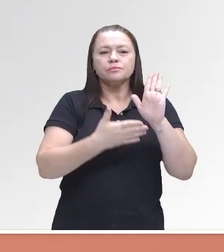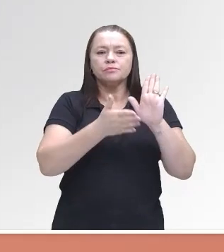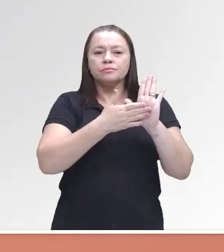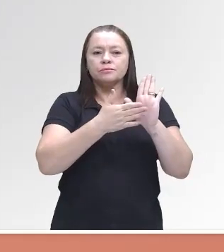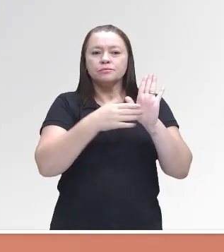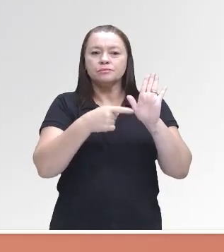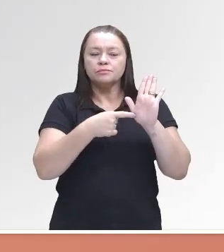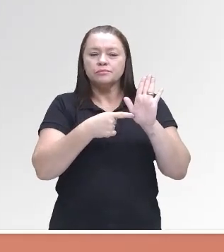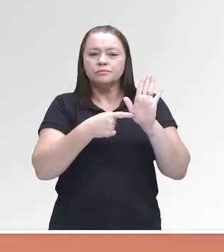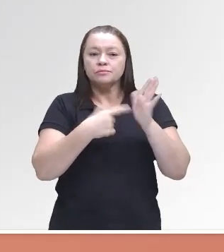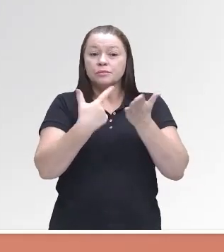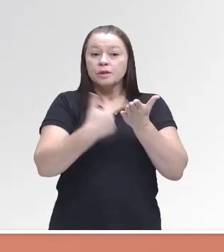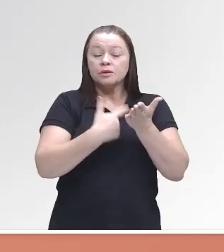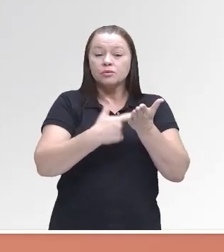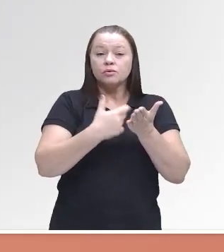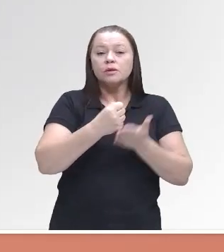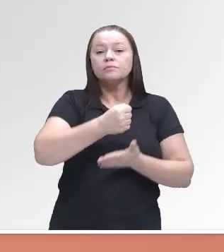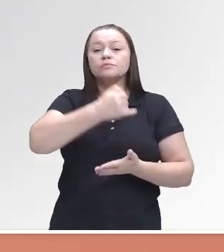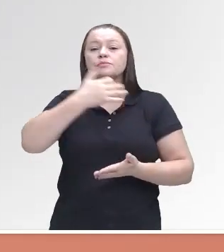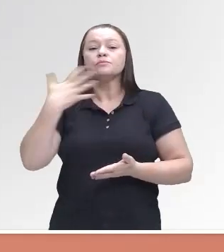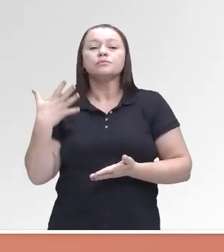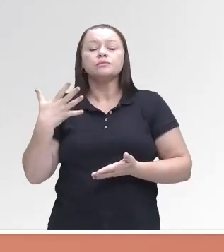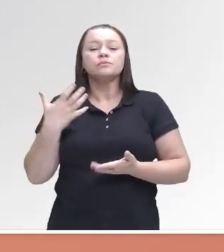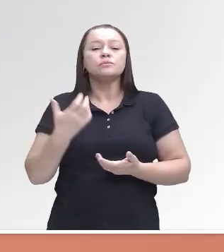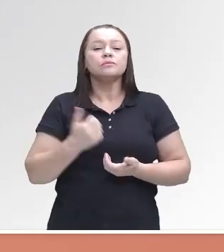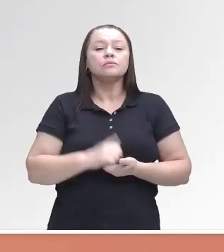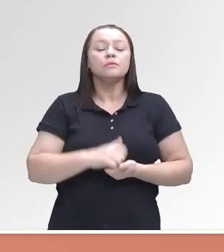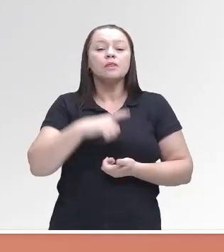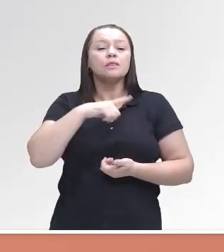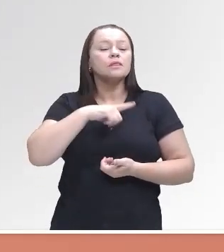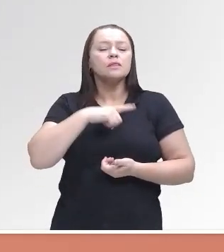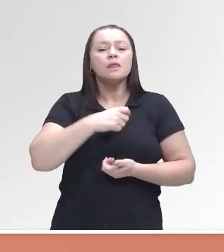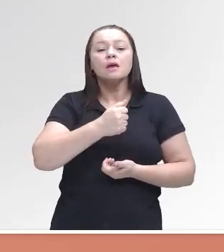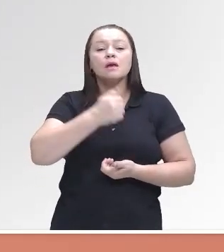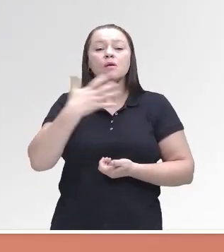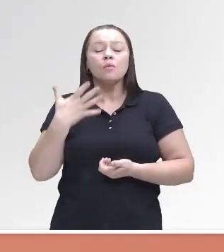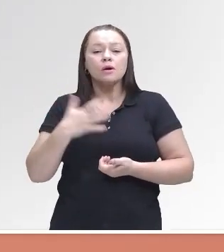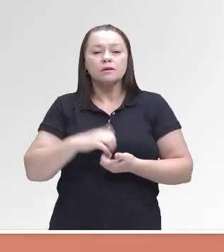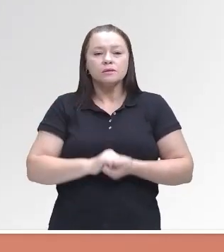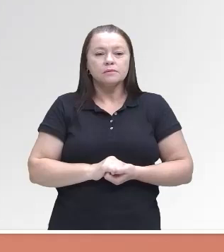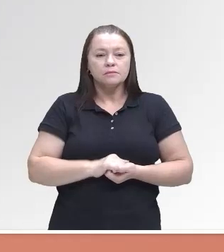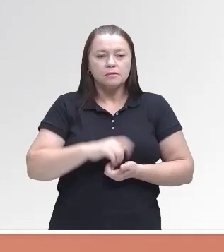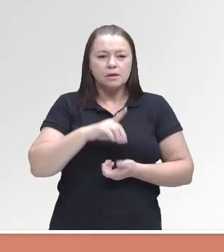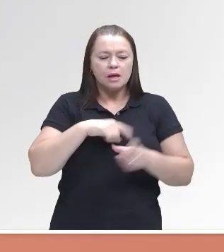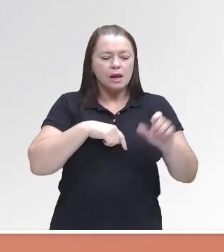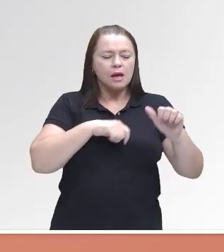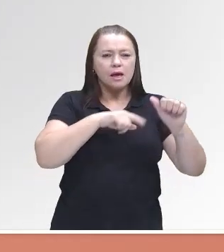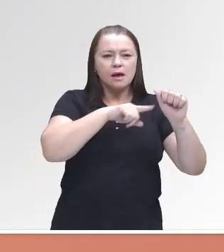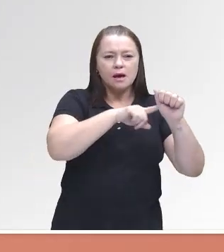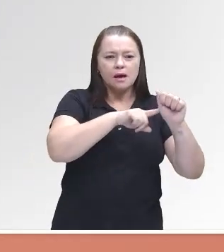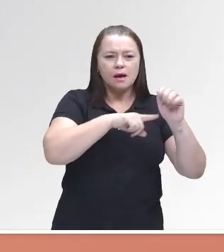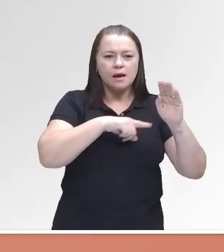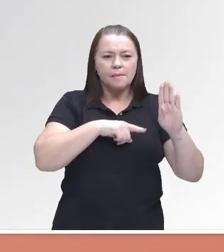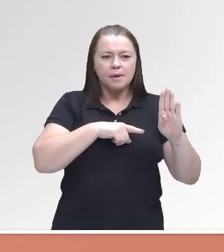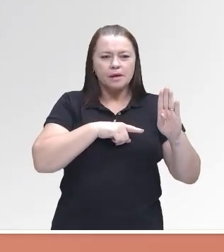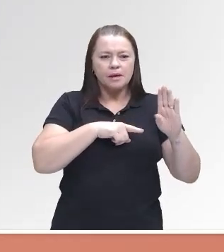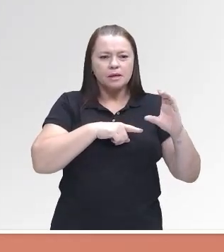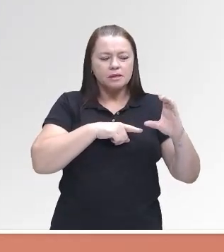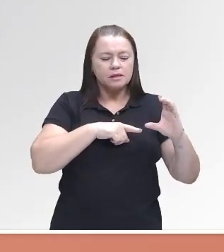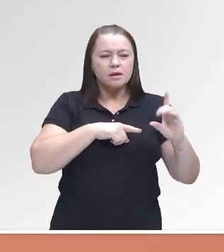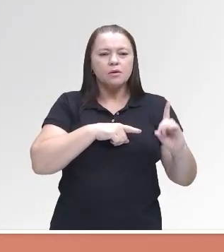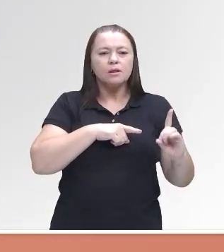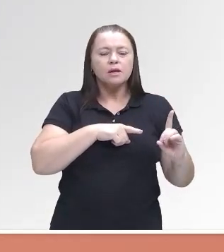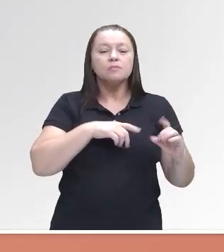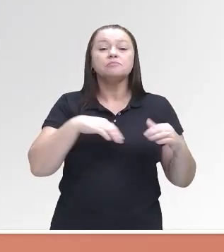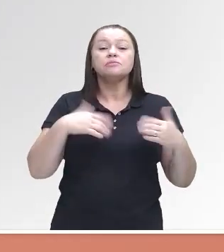de sílabas, a palavra Tupilix é dissílaba, monossílaba, polissílaba